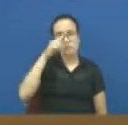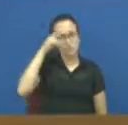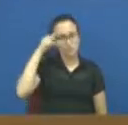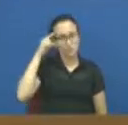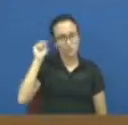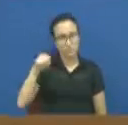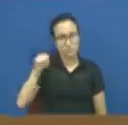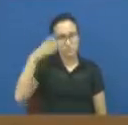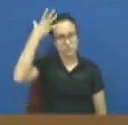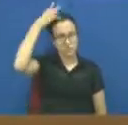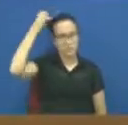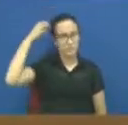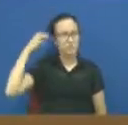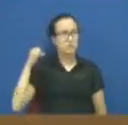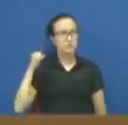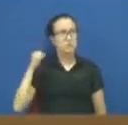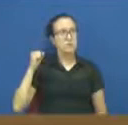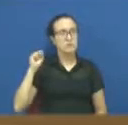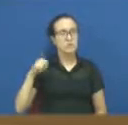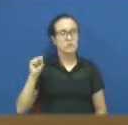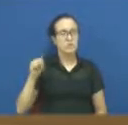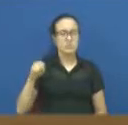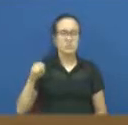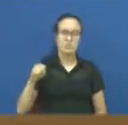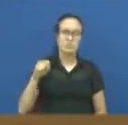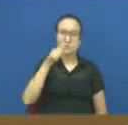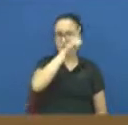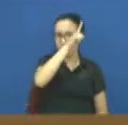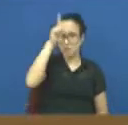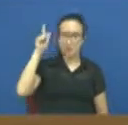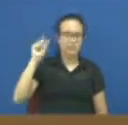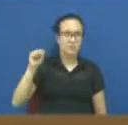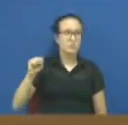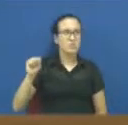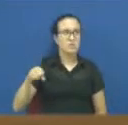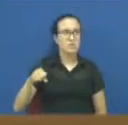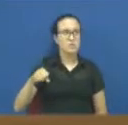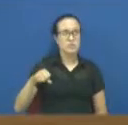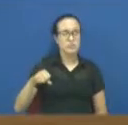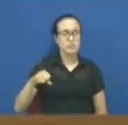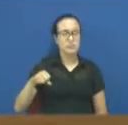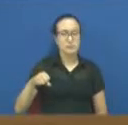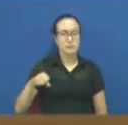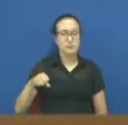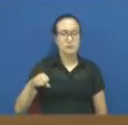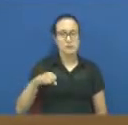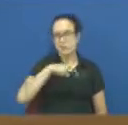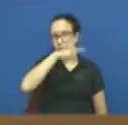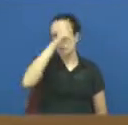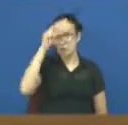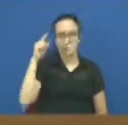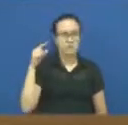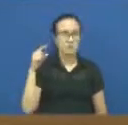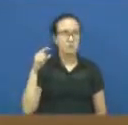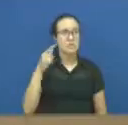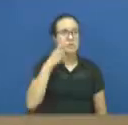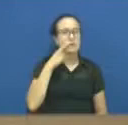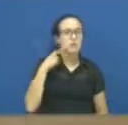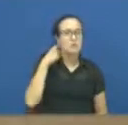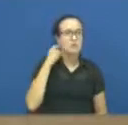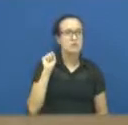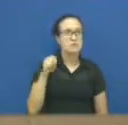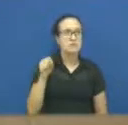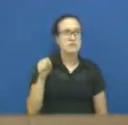Sim. Lubogo. Sim. Luizinho. Sim. Doutora Mayra. Newton Santos.